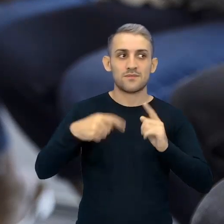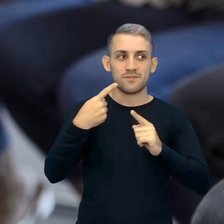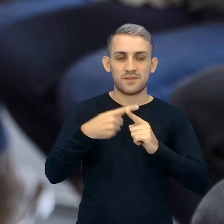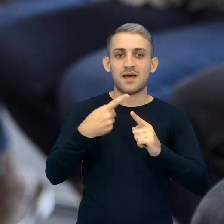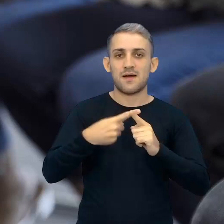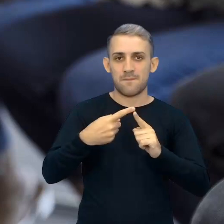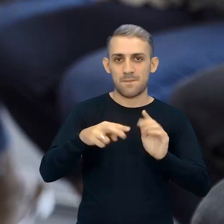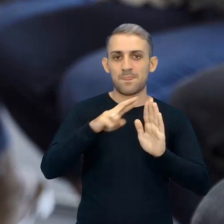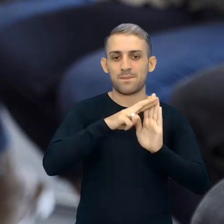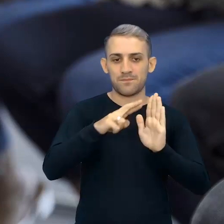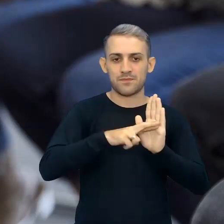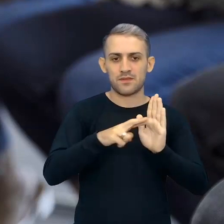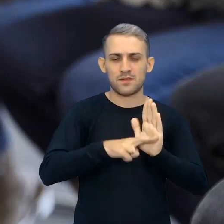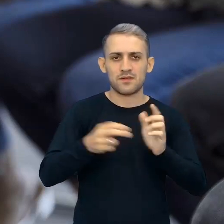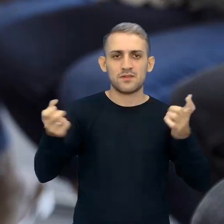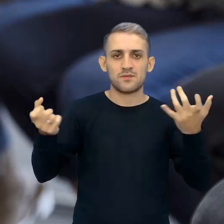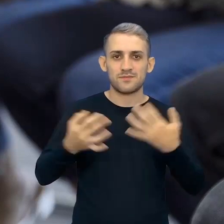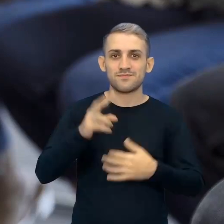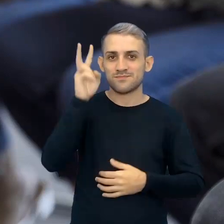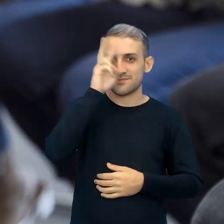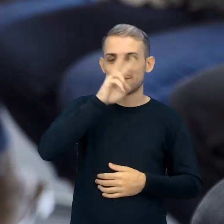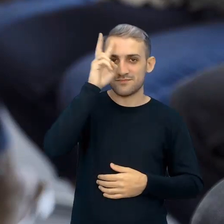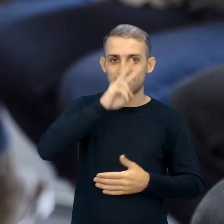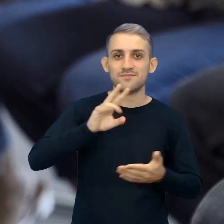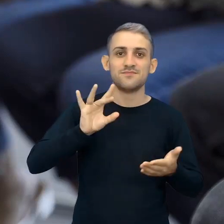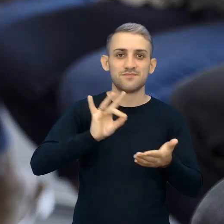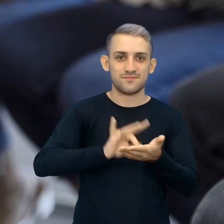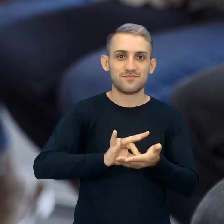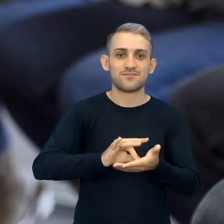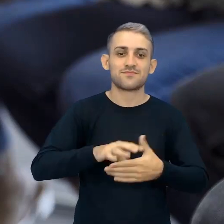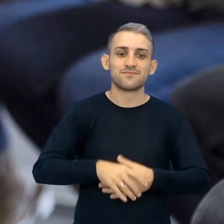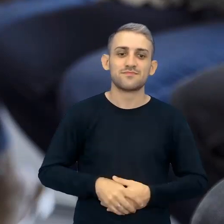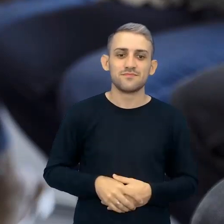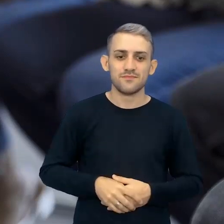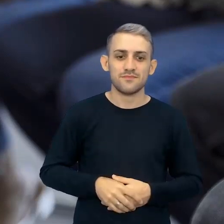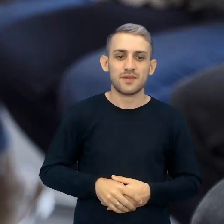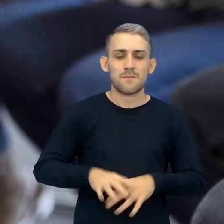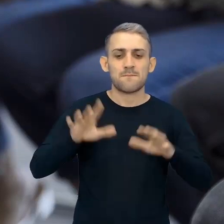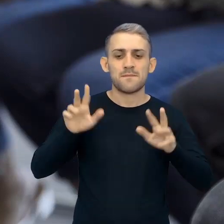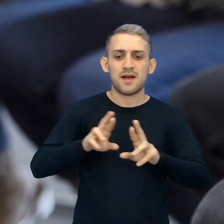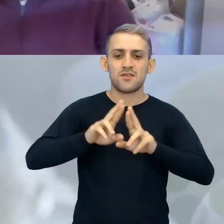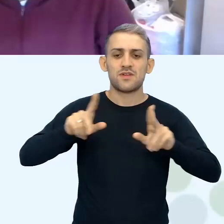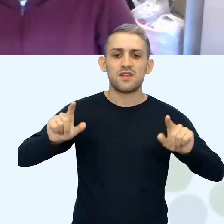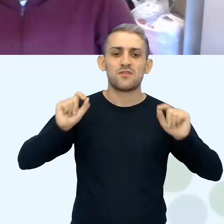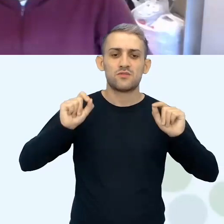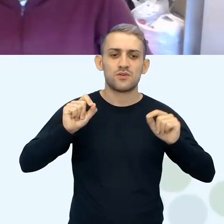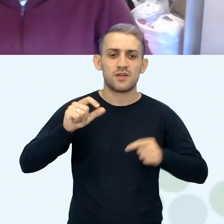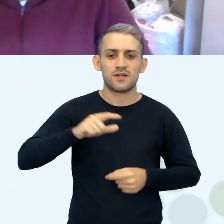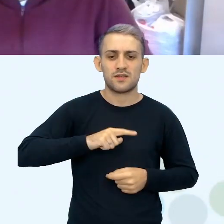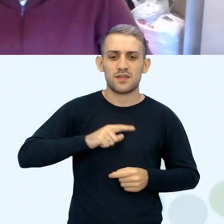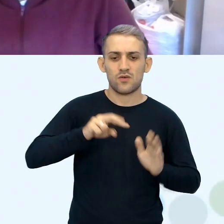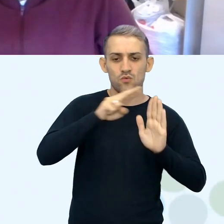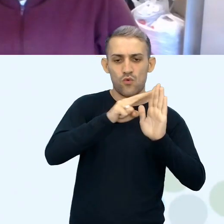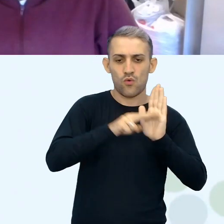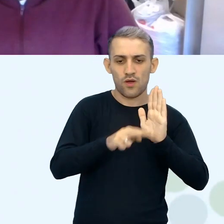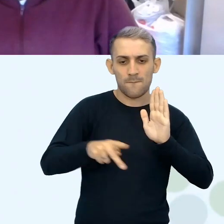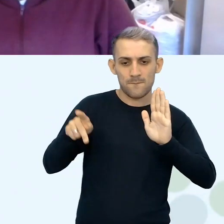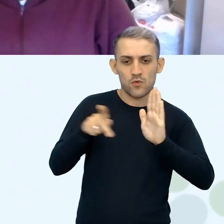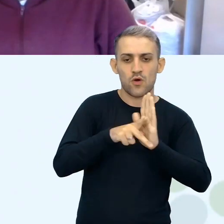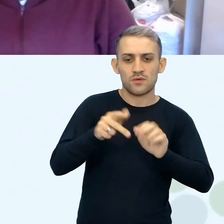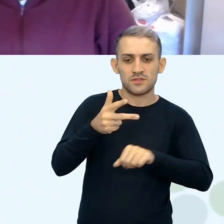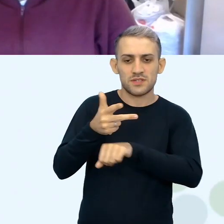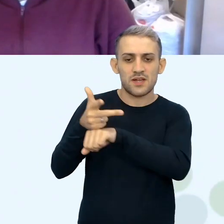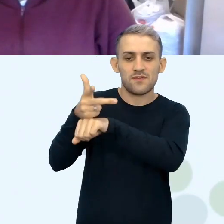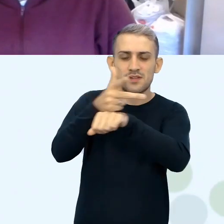né? É um contador de histórias também. Sim, Só que a diferença aí nesse caso do roteiro de gravação é que você,